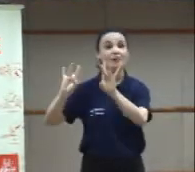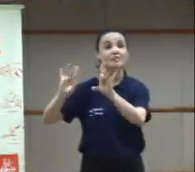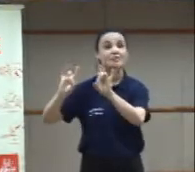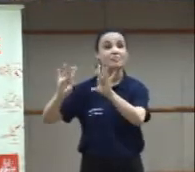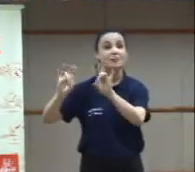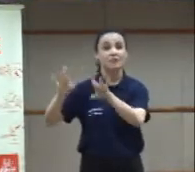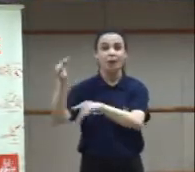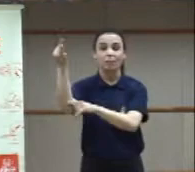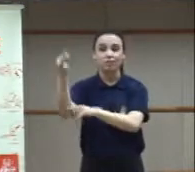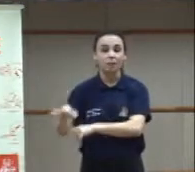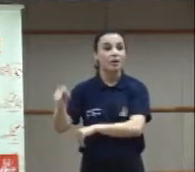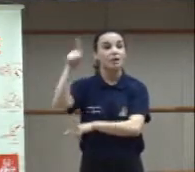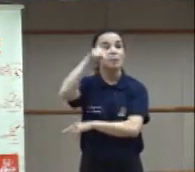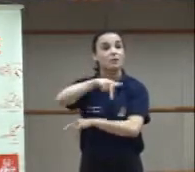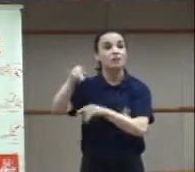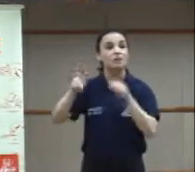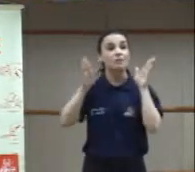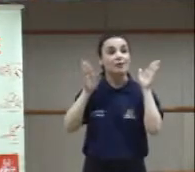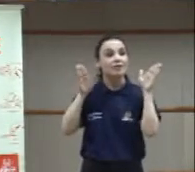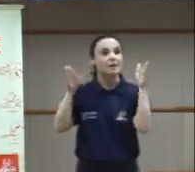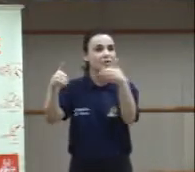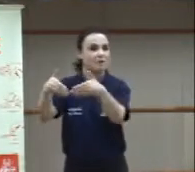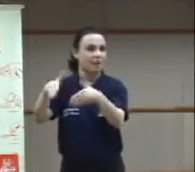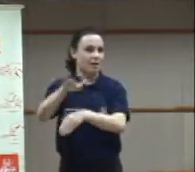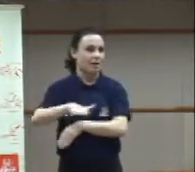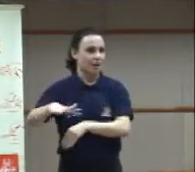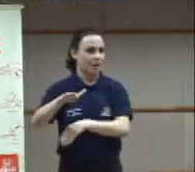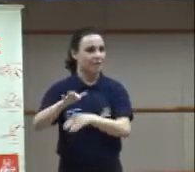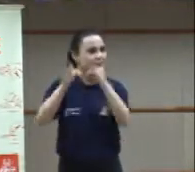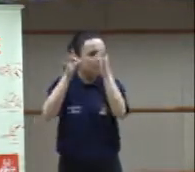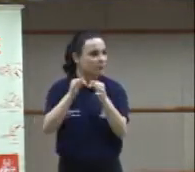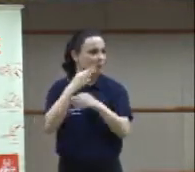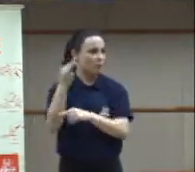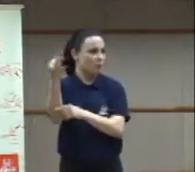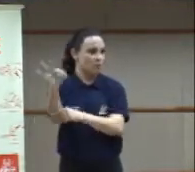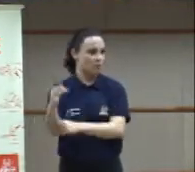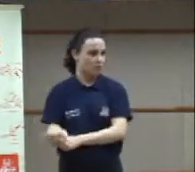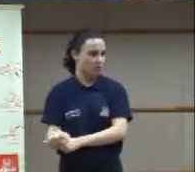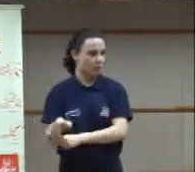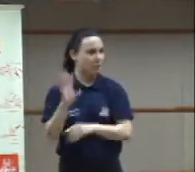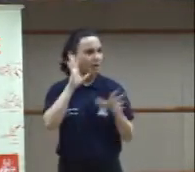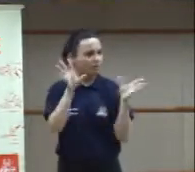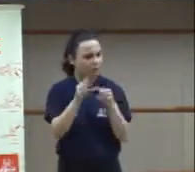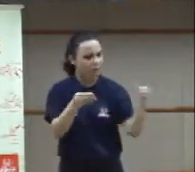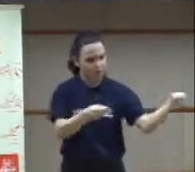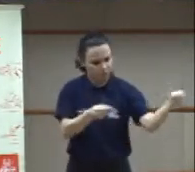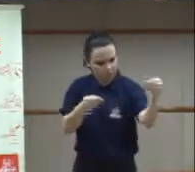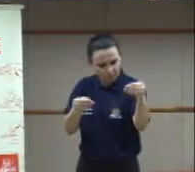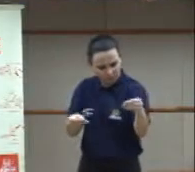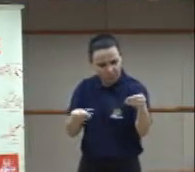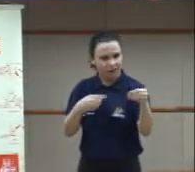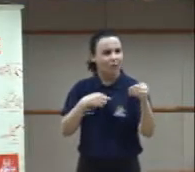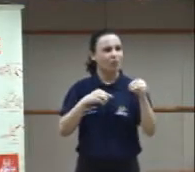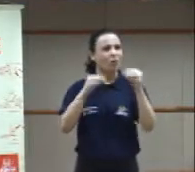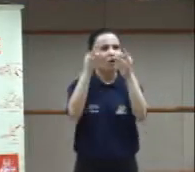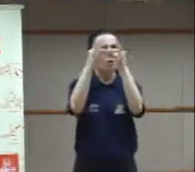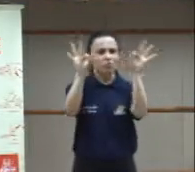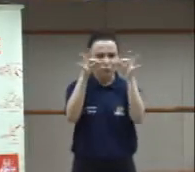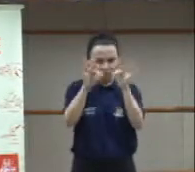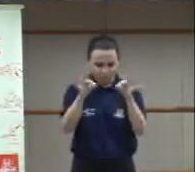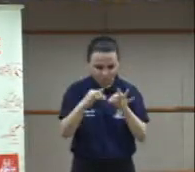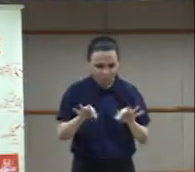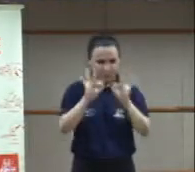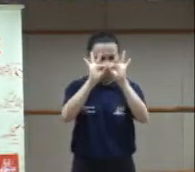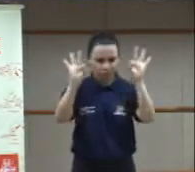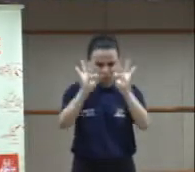especial, professores especializados para corrigir as provas, compreendendo a forma de escrever da pessoa surda, que